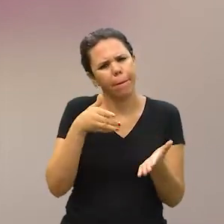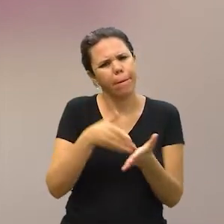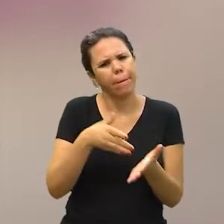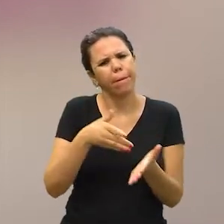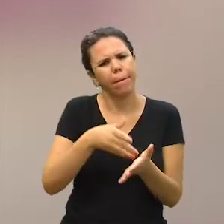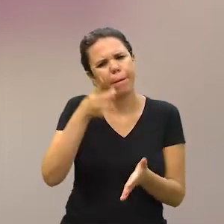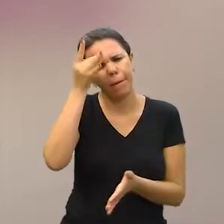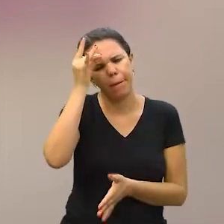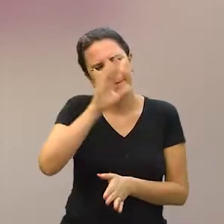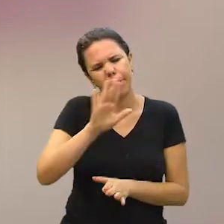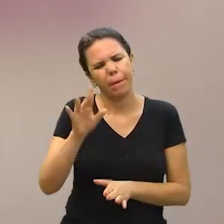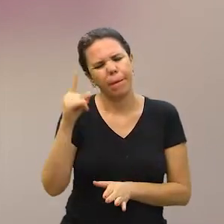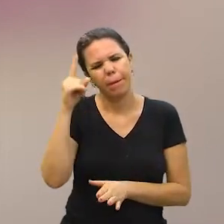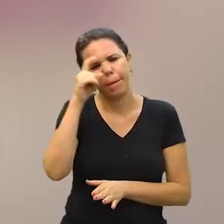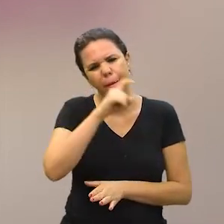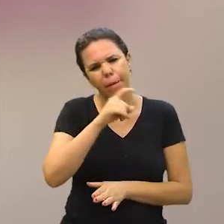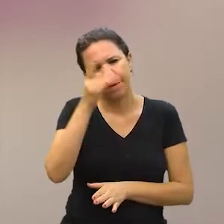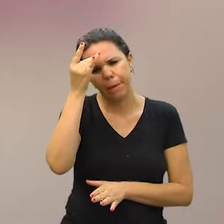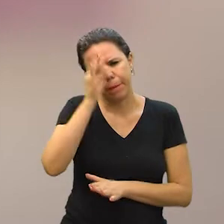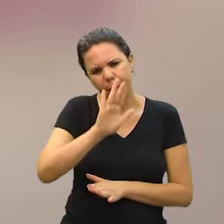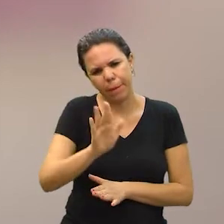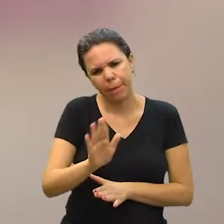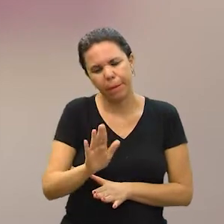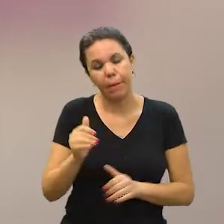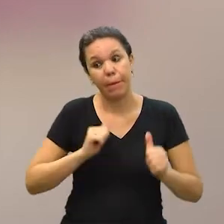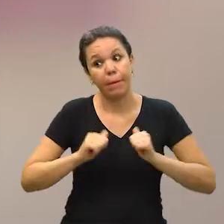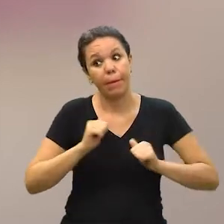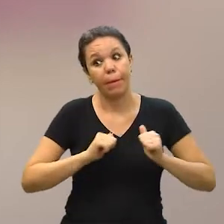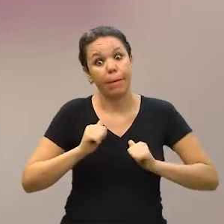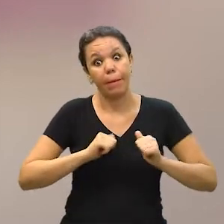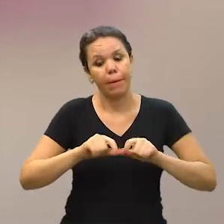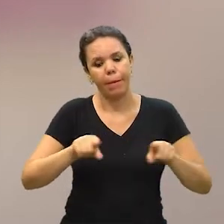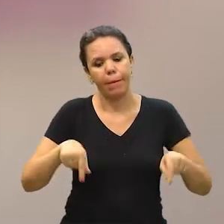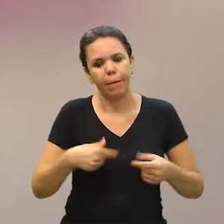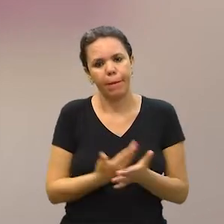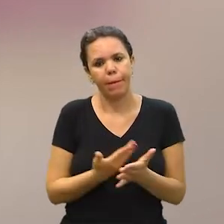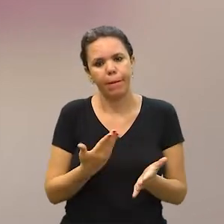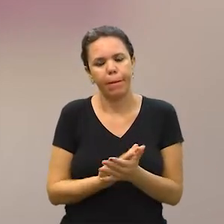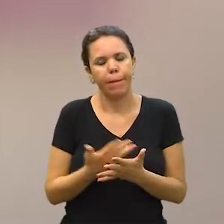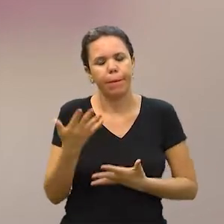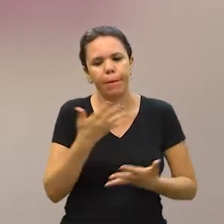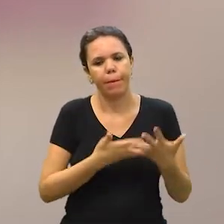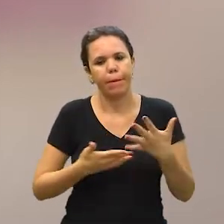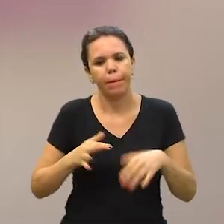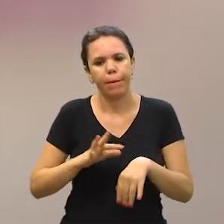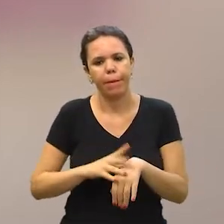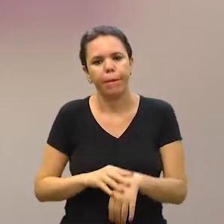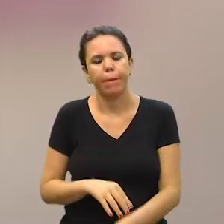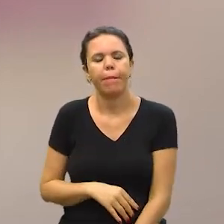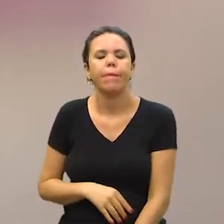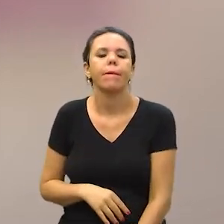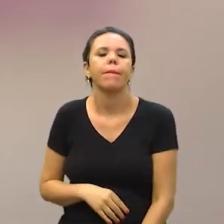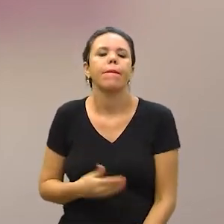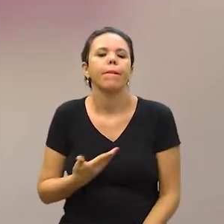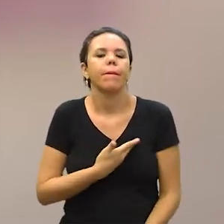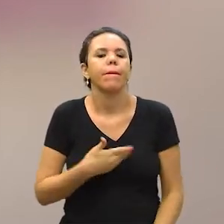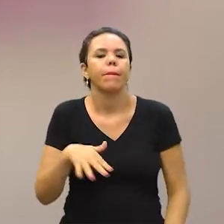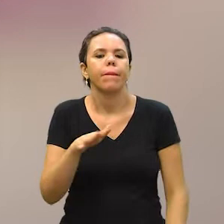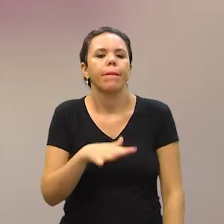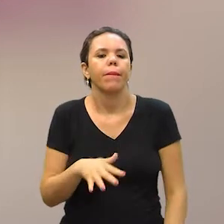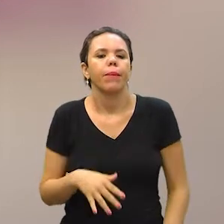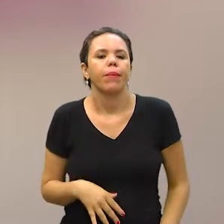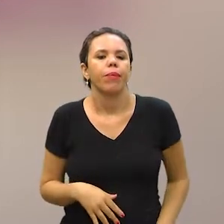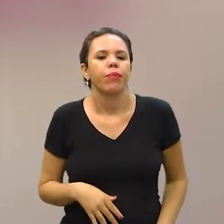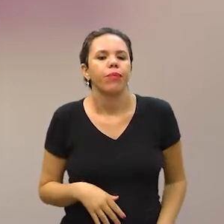dificuldade de aprendizagem, quando a criança começa a ser muito agitada na sala de aula, atrapalhar, se machucar, atrapalhar os colegas,